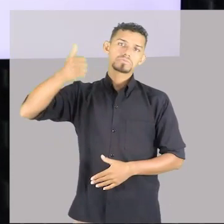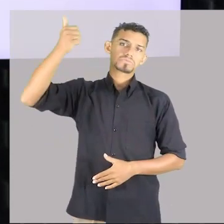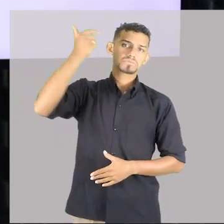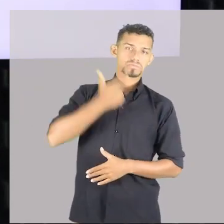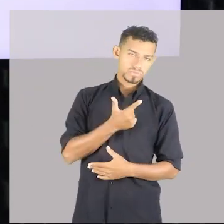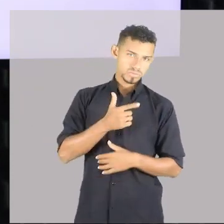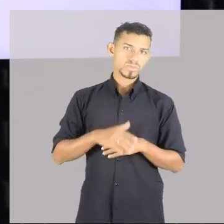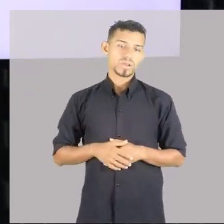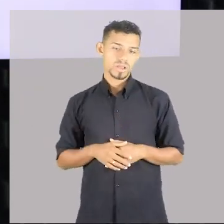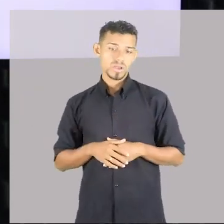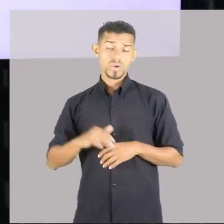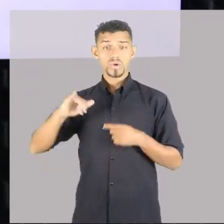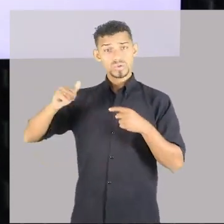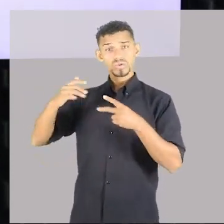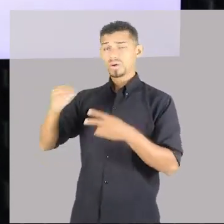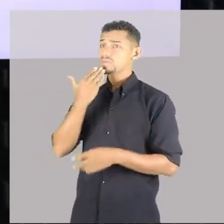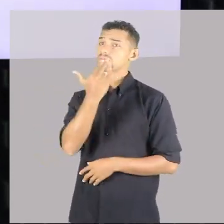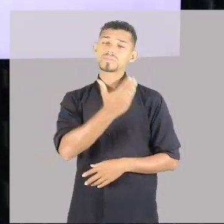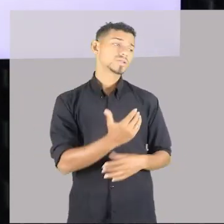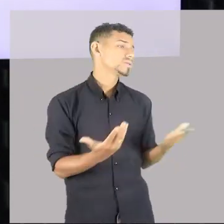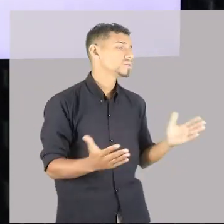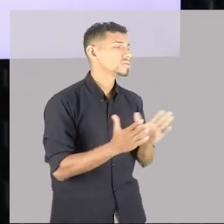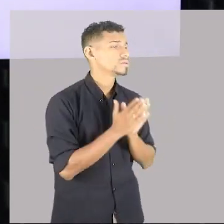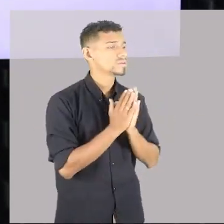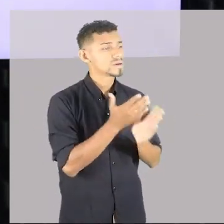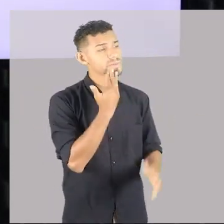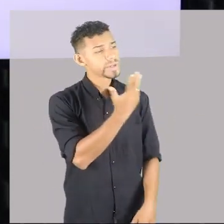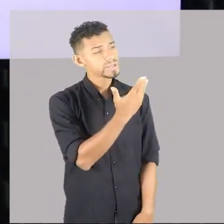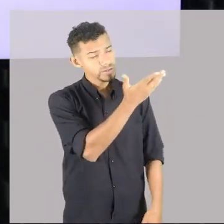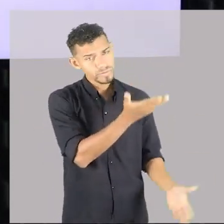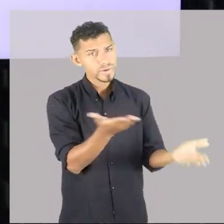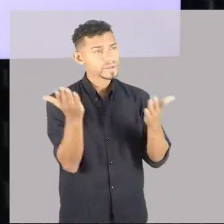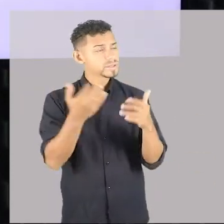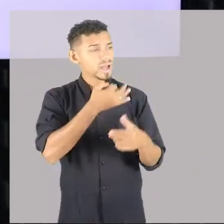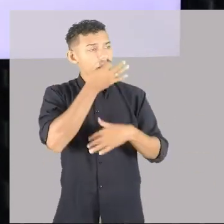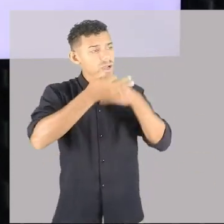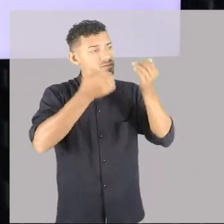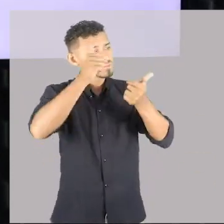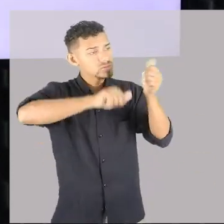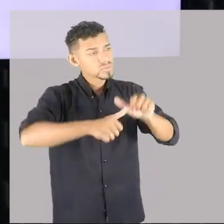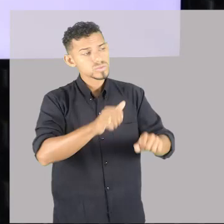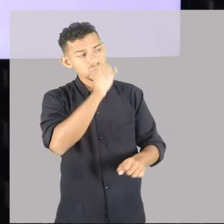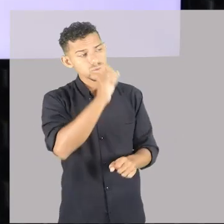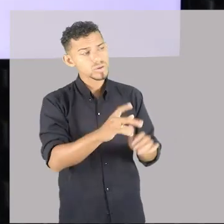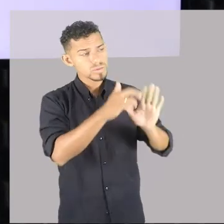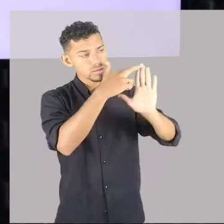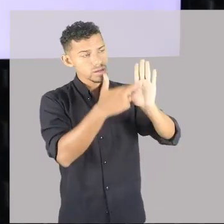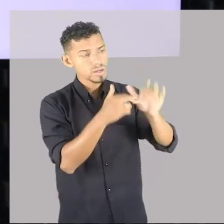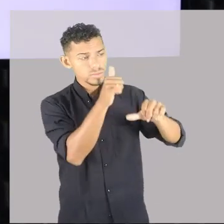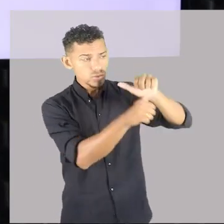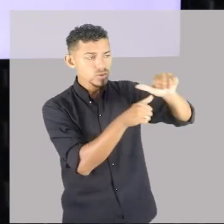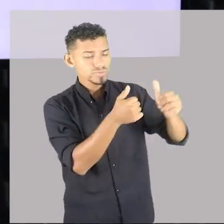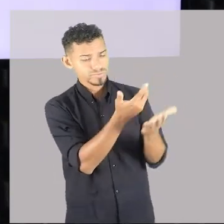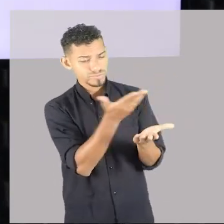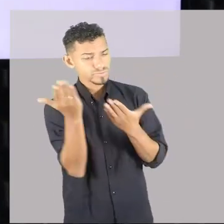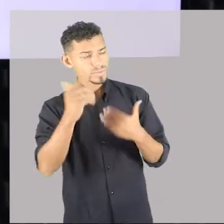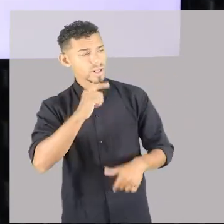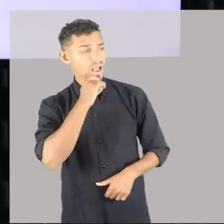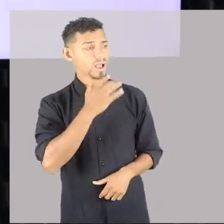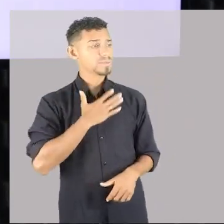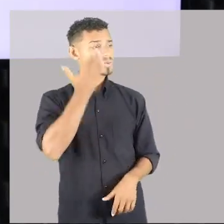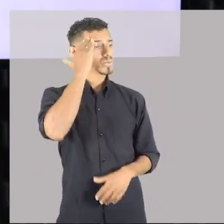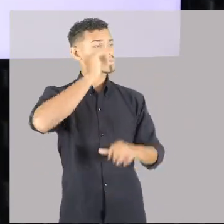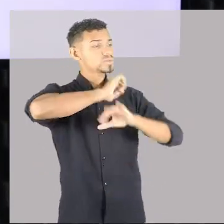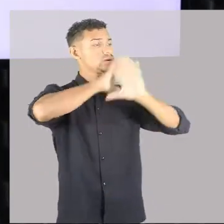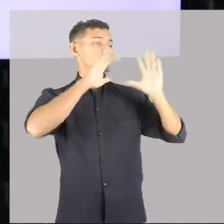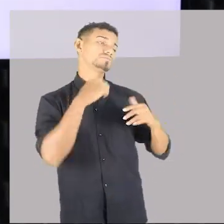faça esse pedido. Maria, peço que você se retrate e refaça a decisão, retifique a decisão para esse meu